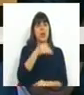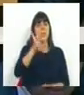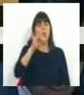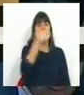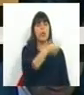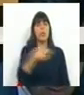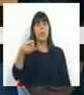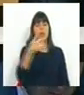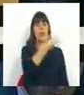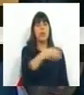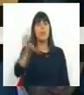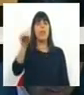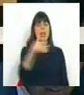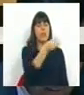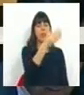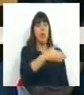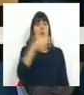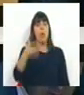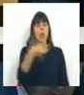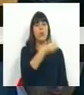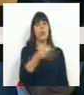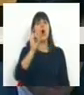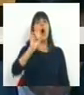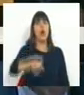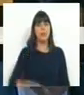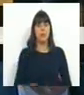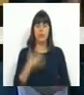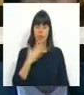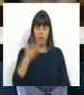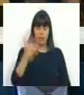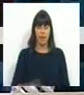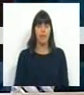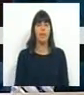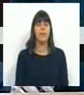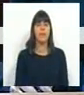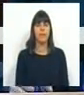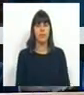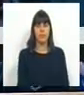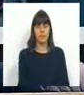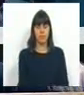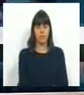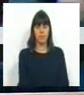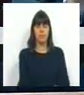2008, 2009, 2010, 2011 e 2012? Obrigada. Muito obrigado.